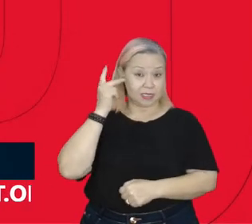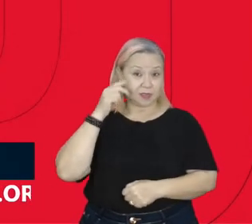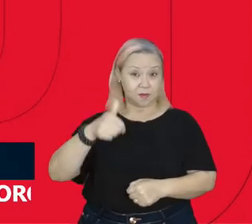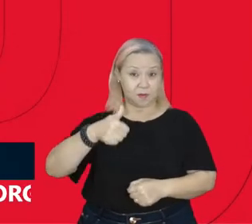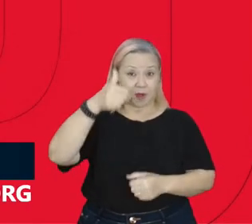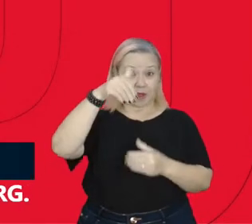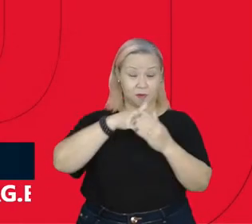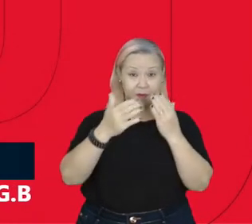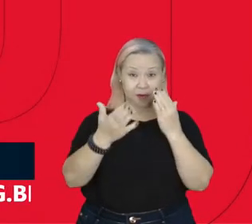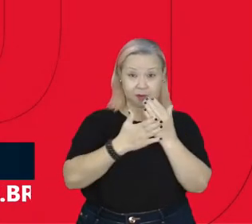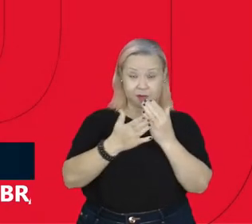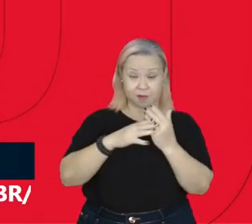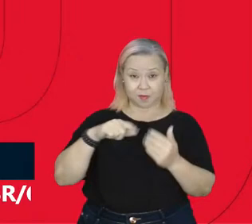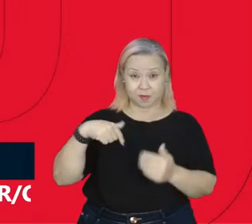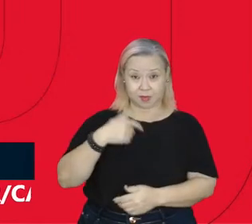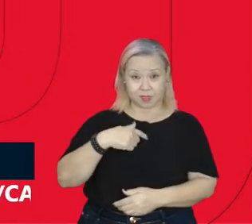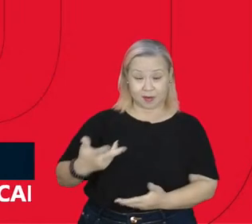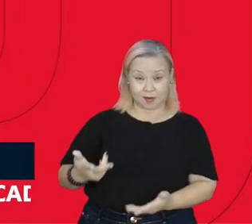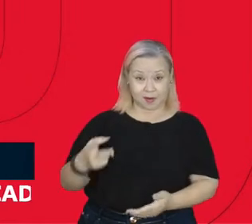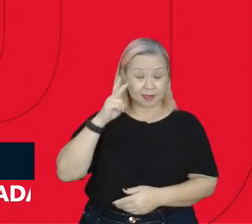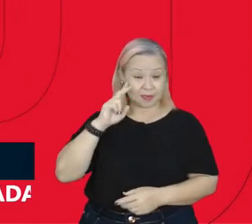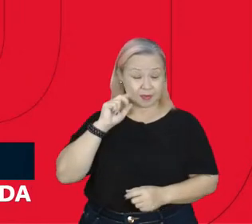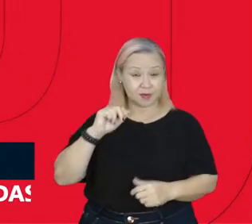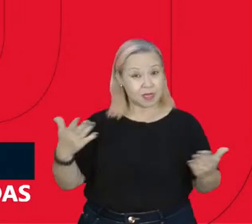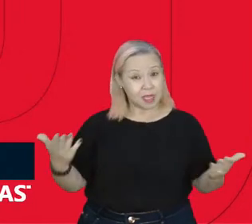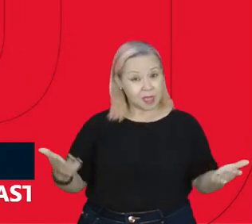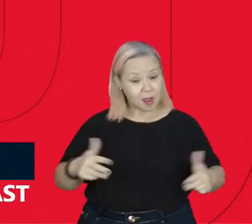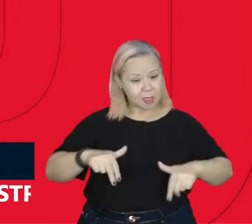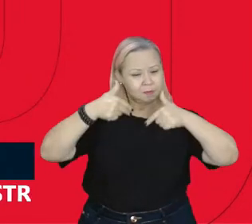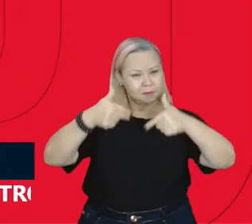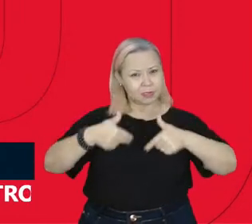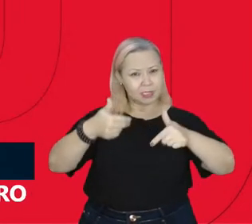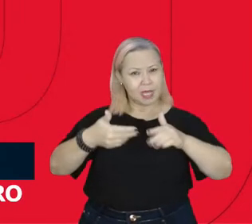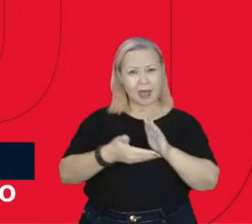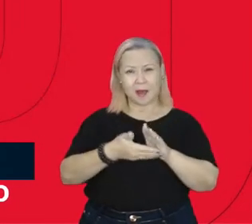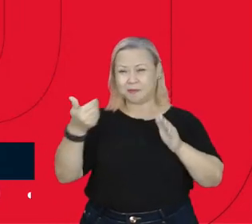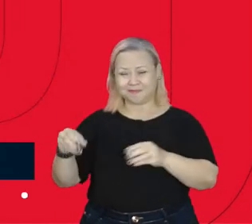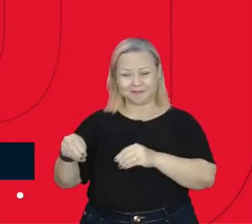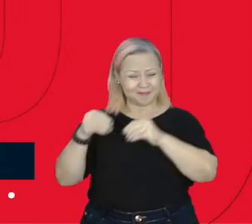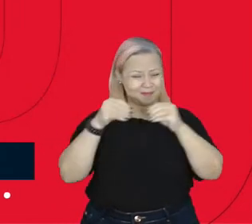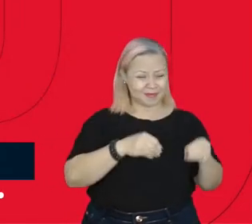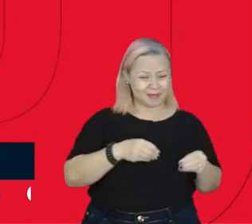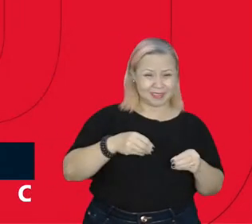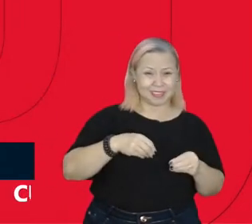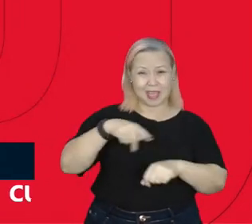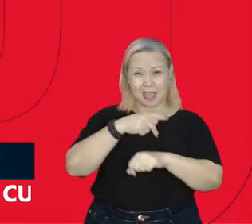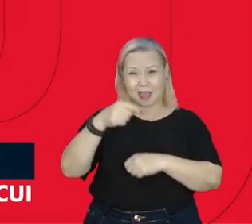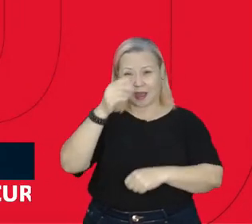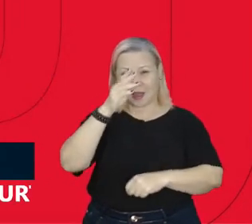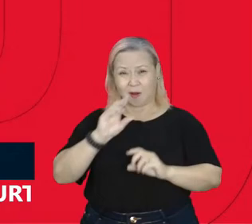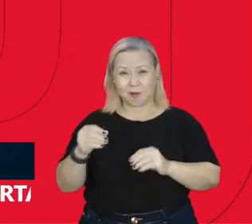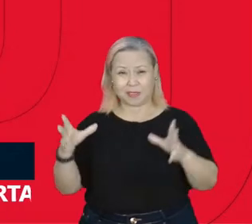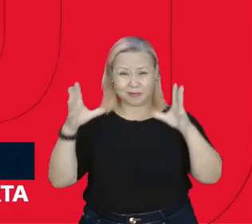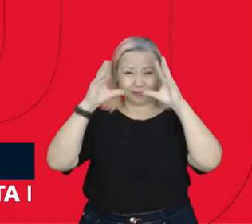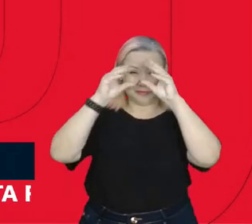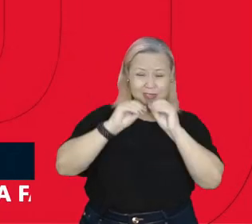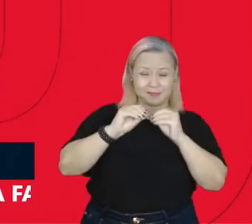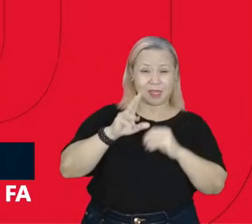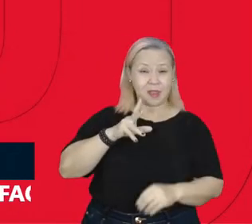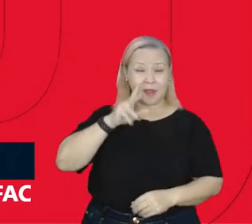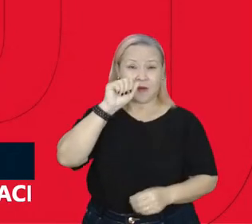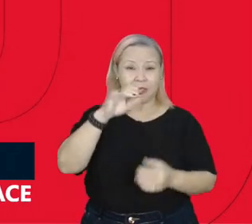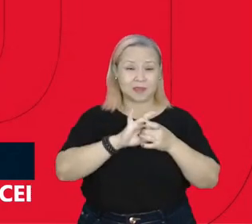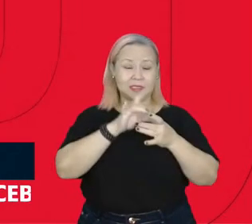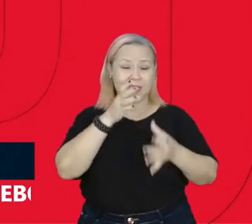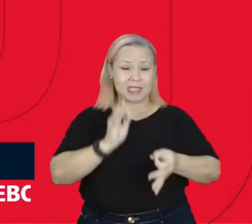da nossa história. Agora é militar para tirar o país das trevas, fortalecer a nossa democracia e a justiça